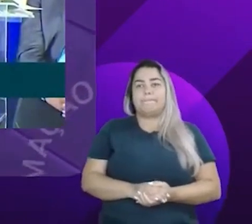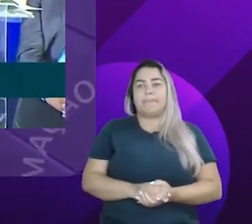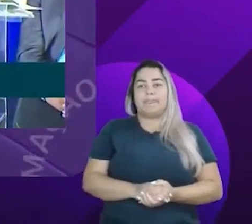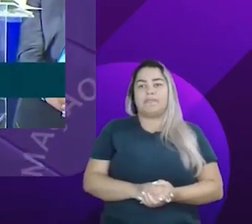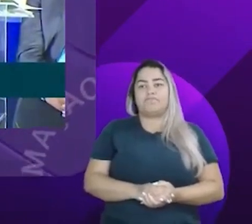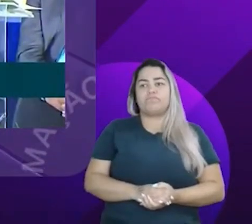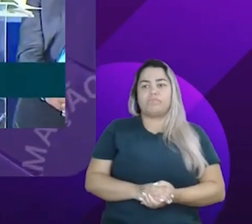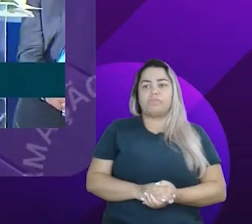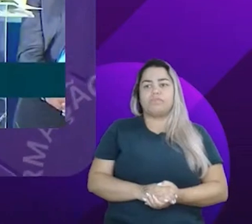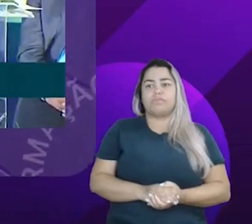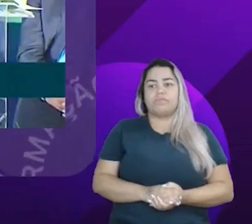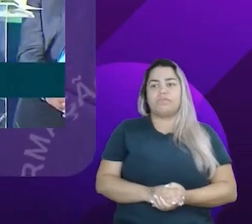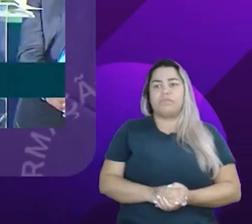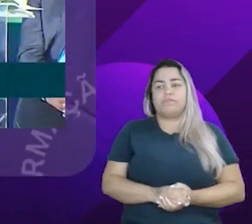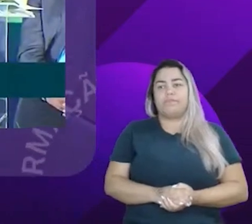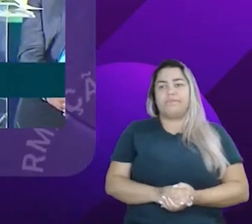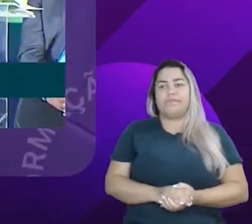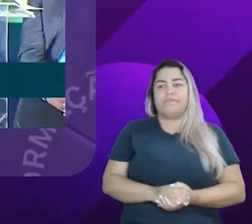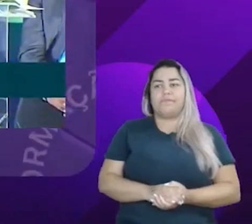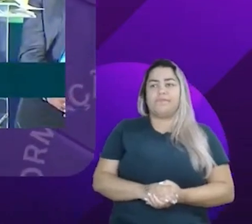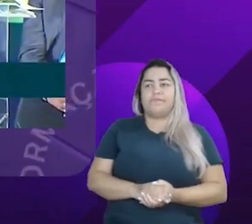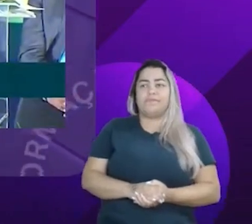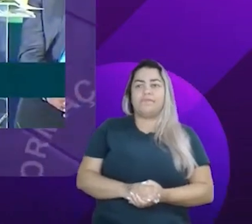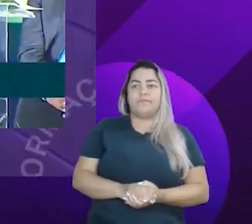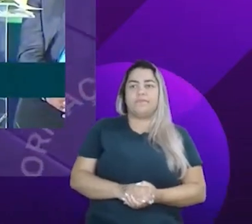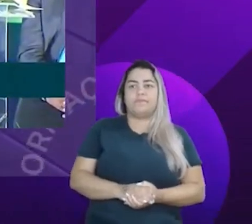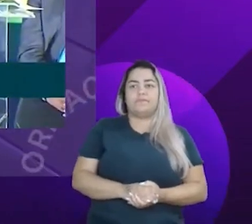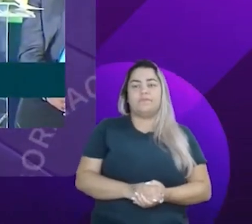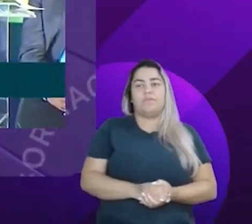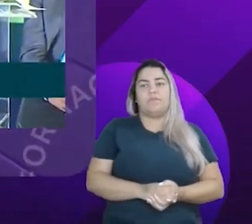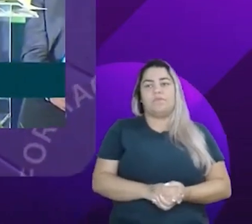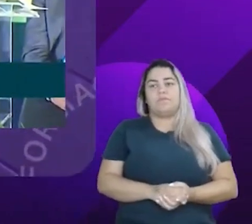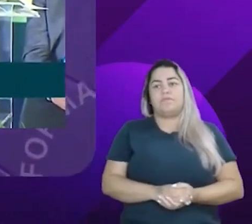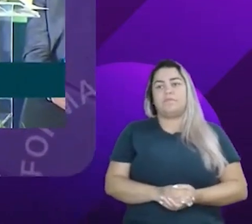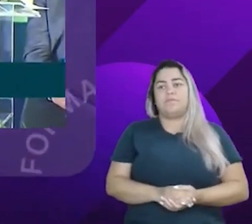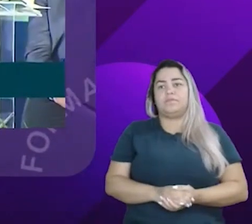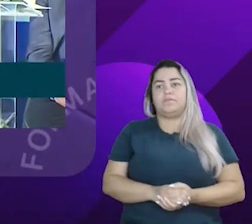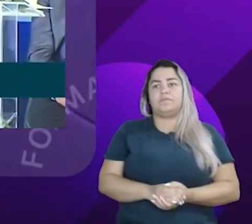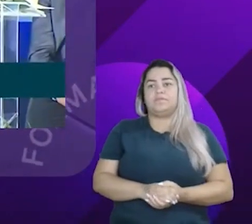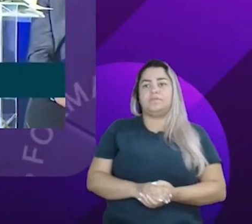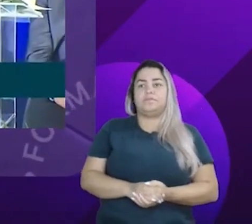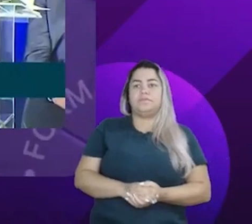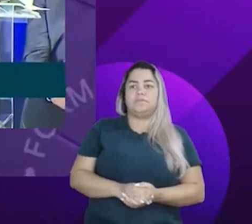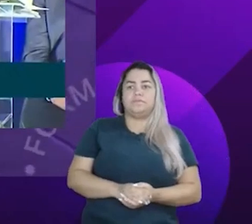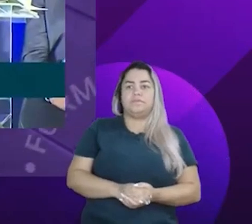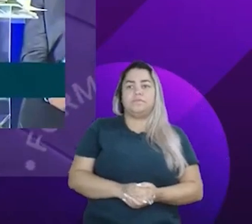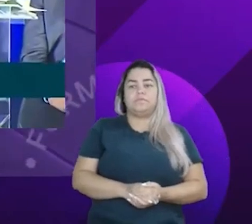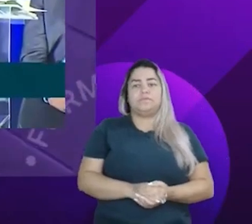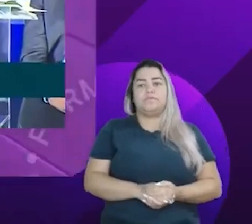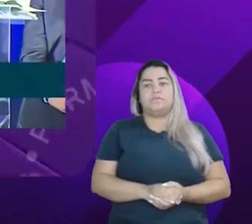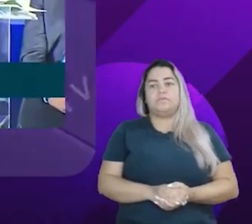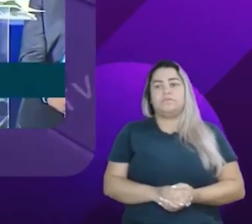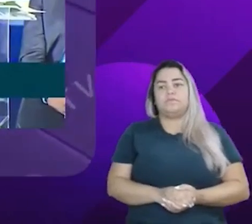as desavenças para realizarmos uma empreitada. É preciso ter coragem de construir o novo. É preciso para